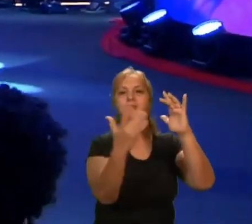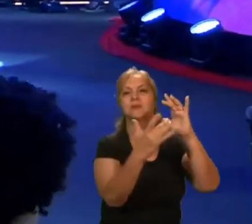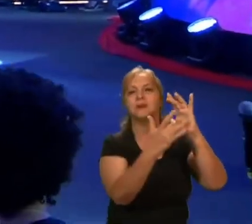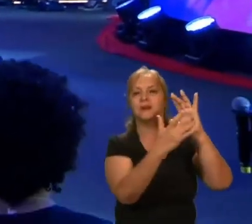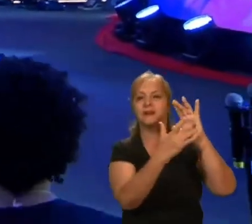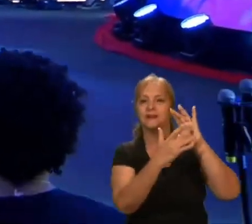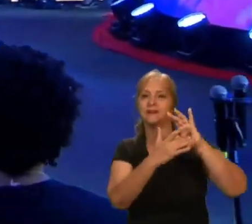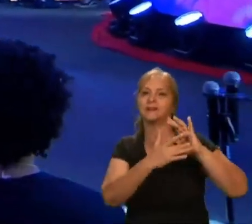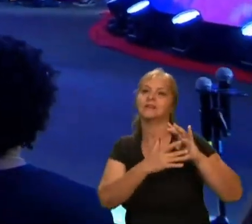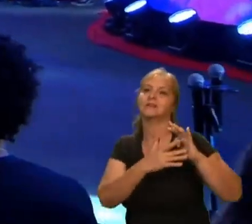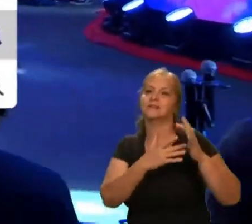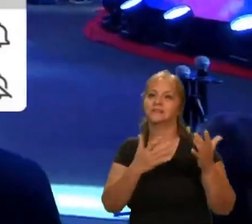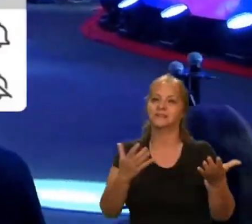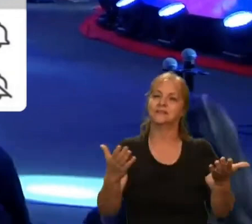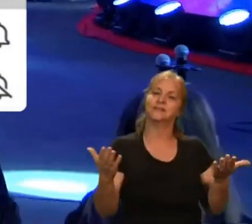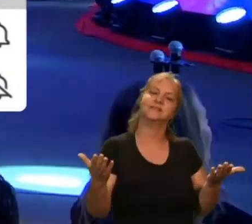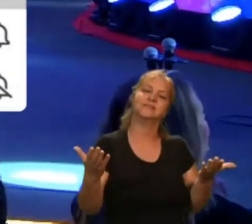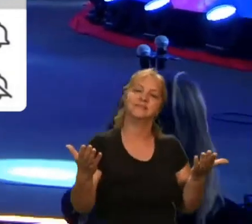mas uma igreja embriagada